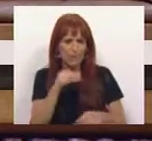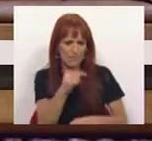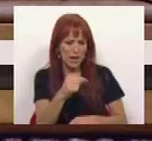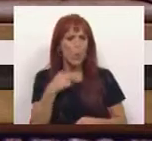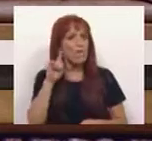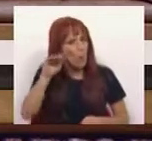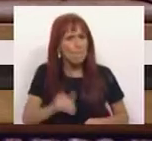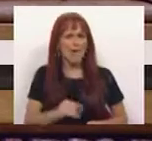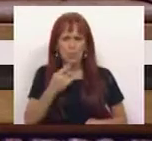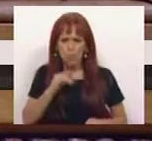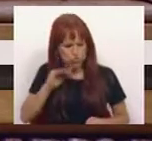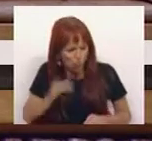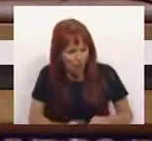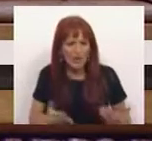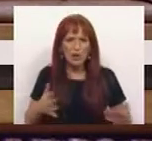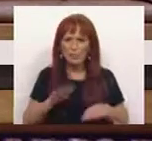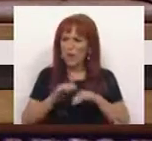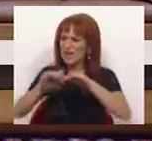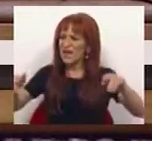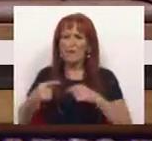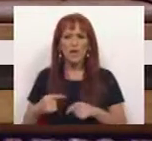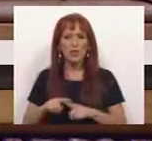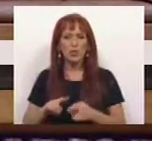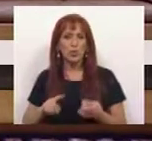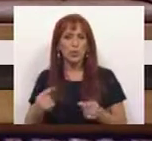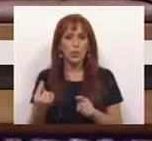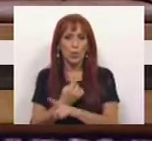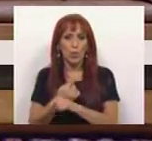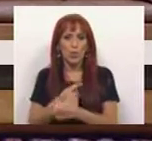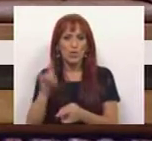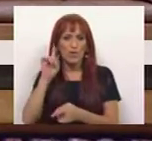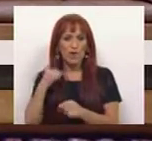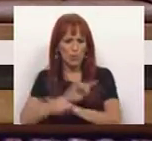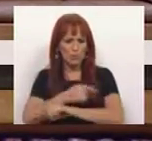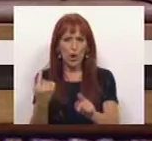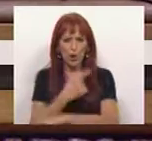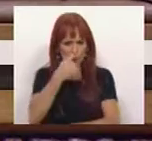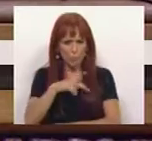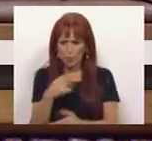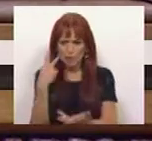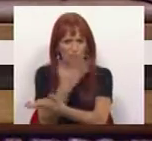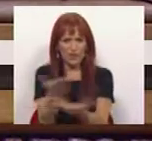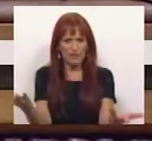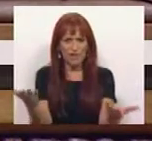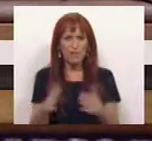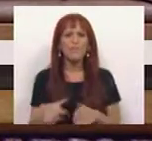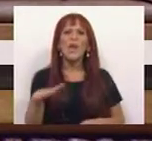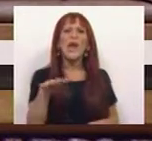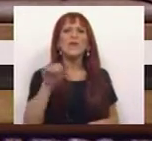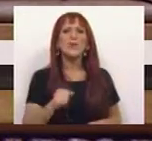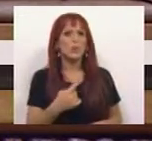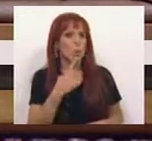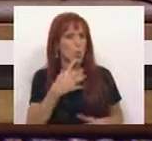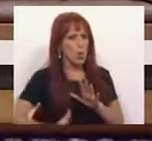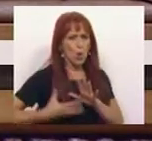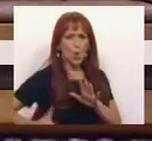valor baixíssimo, face ao nível do custo de vida e do poder de compra com que os portugueses vivem. A situação é